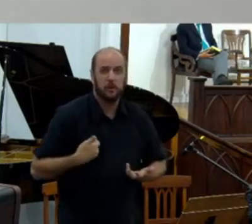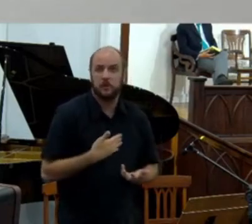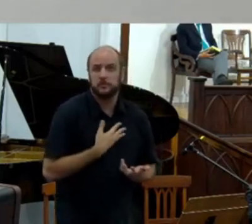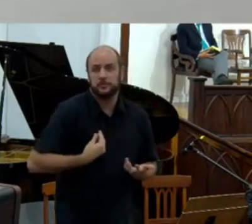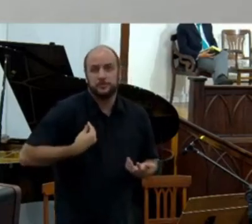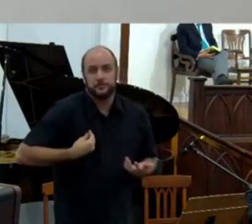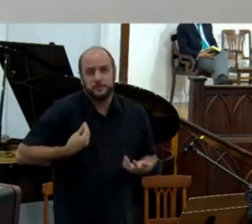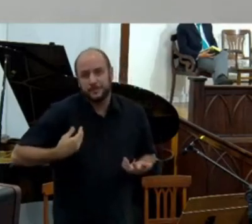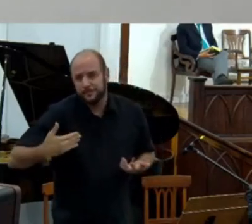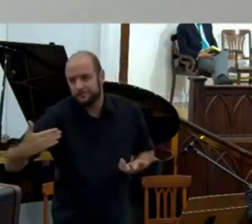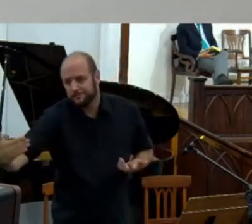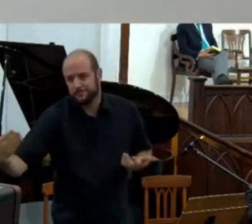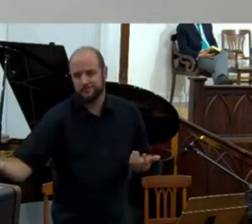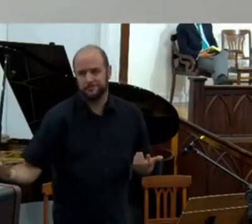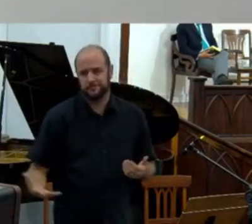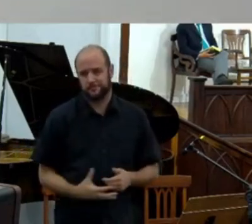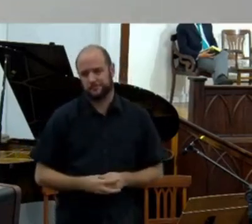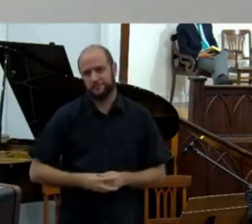caminhar nessa vida?